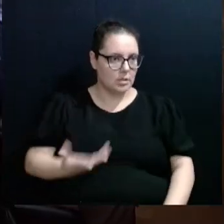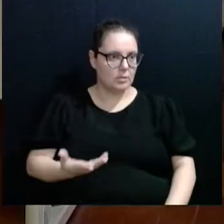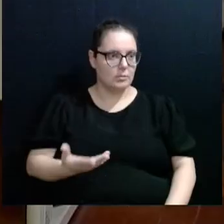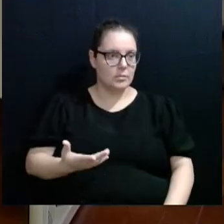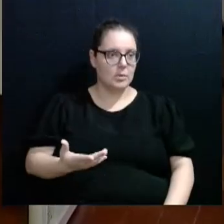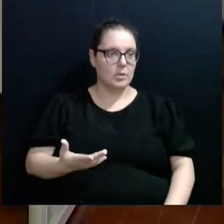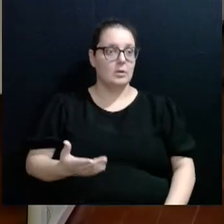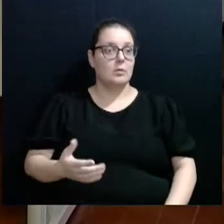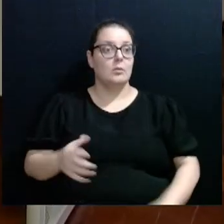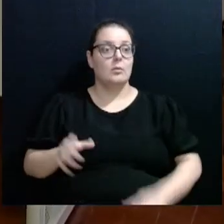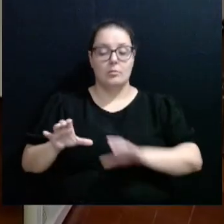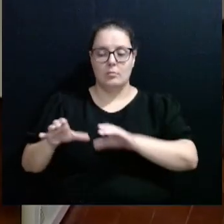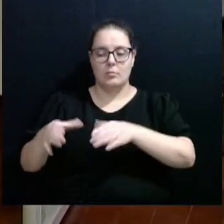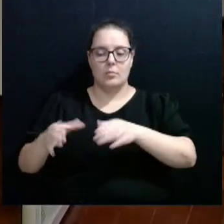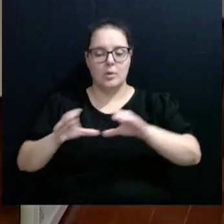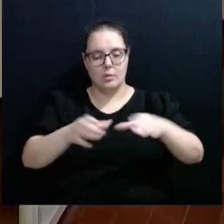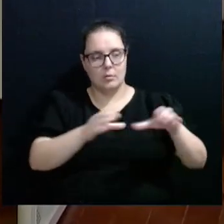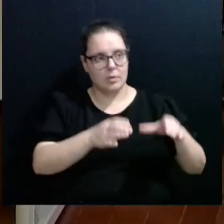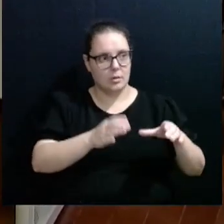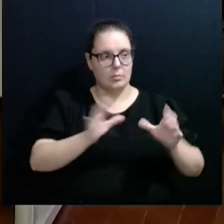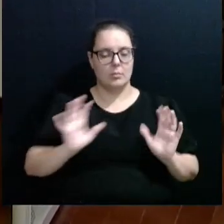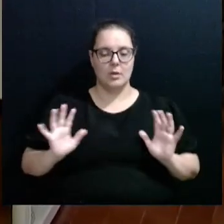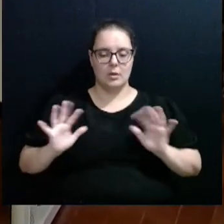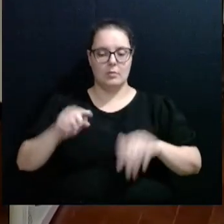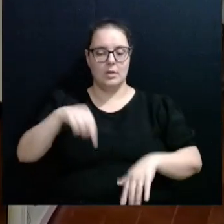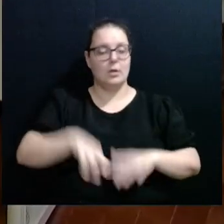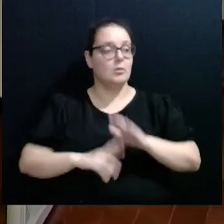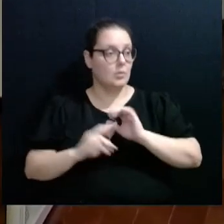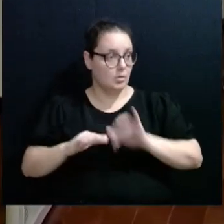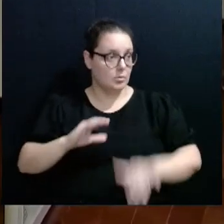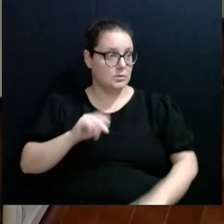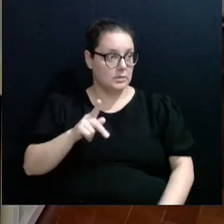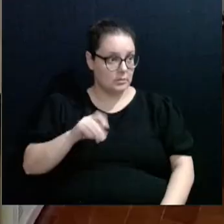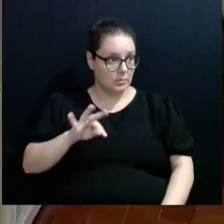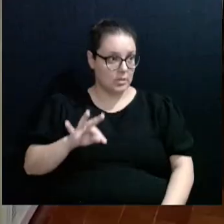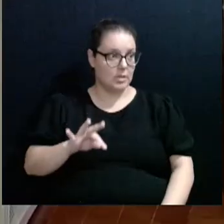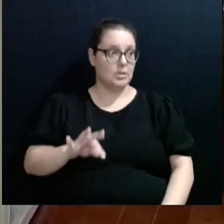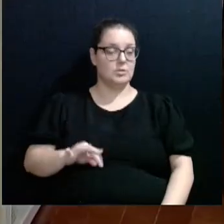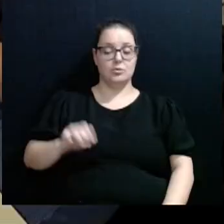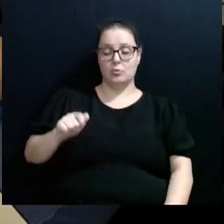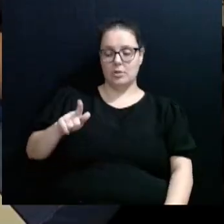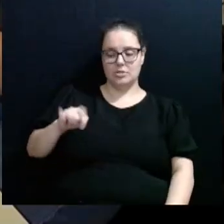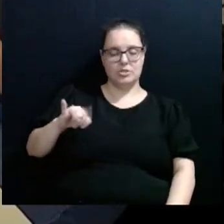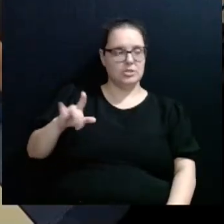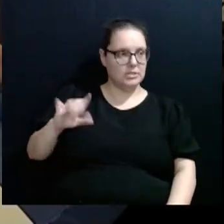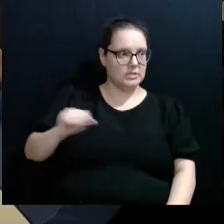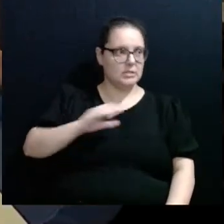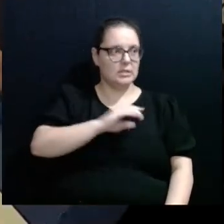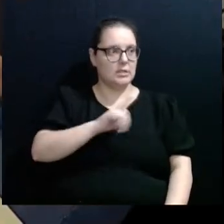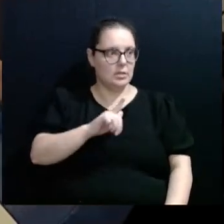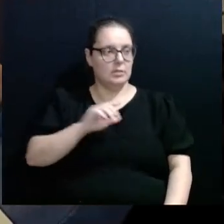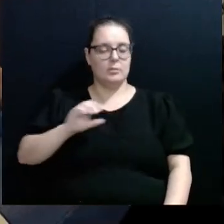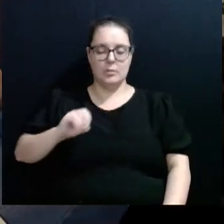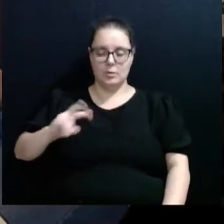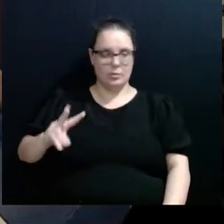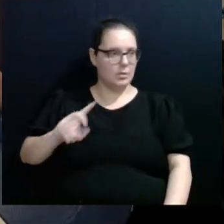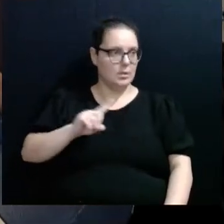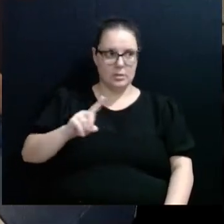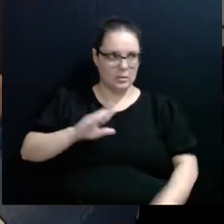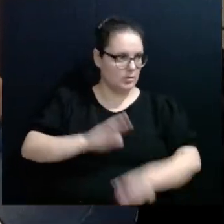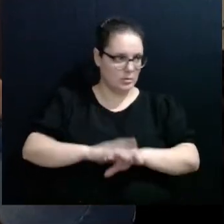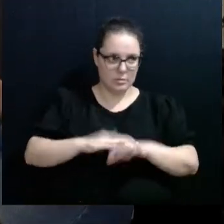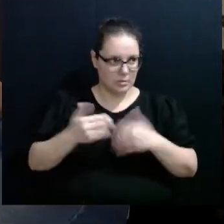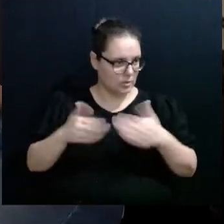equipes para aqui o feirão, o CEPAT e os postos Agiliza Campo Grande e o Agiliza Ouro Verde não estão funcionando hoje nos locais,